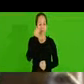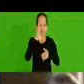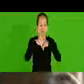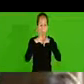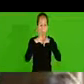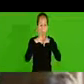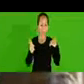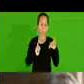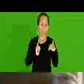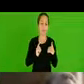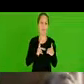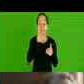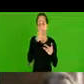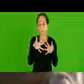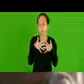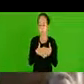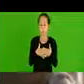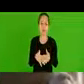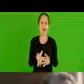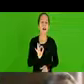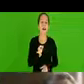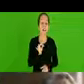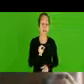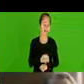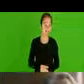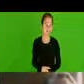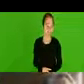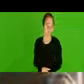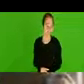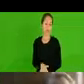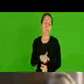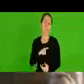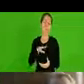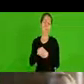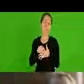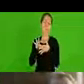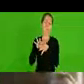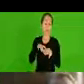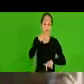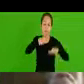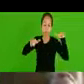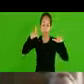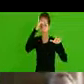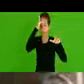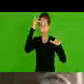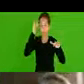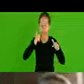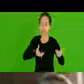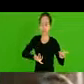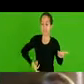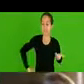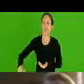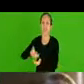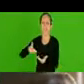implicados, imbricados. Levem em conta o contexto sujeito e suas interações e influências